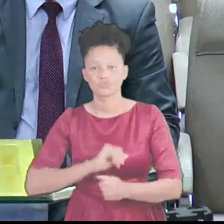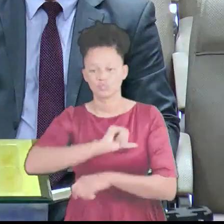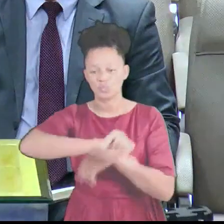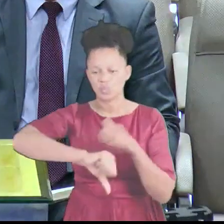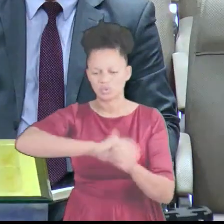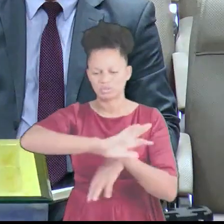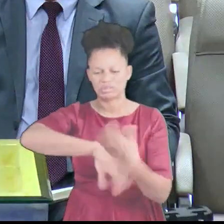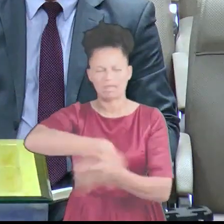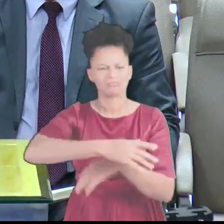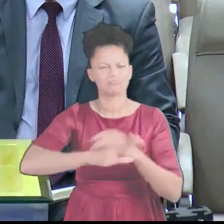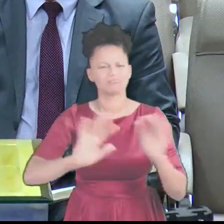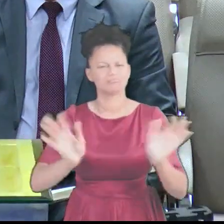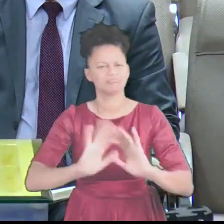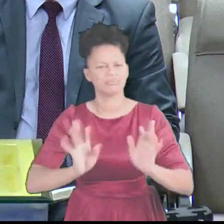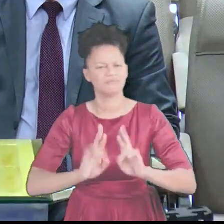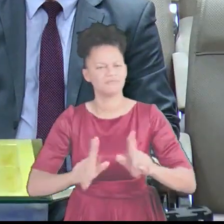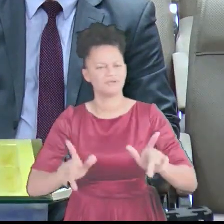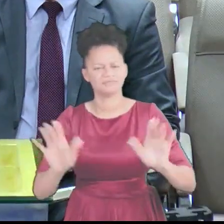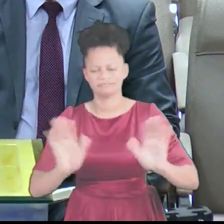ou anormal.